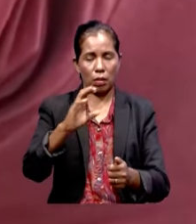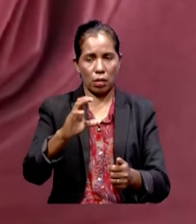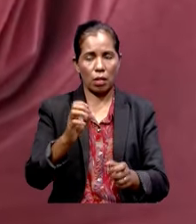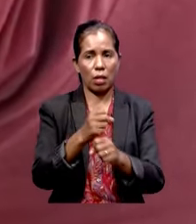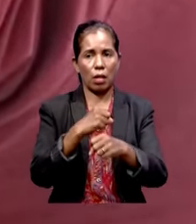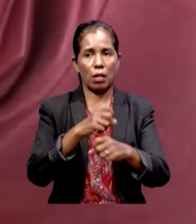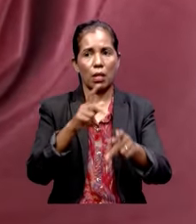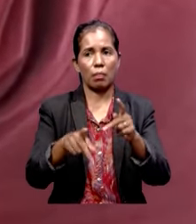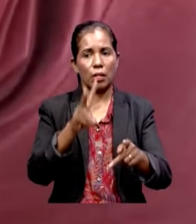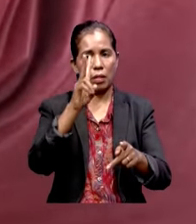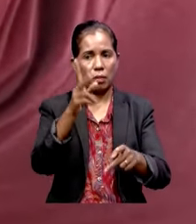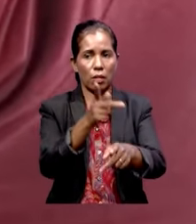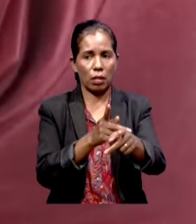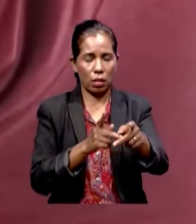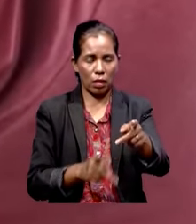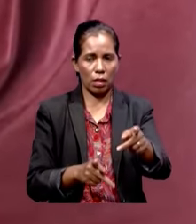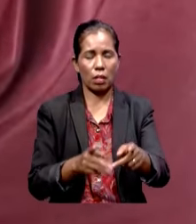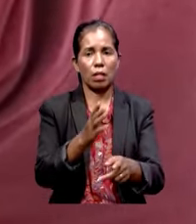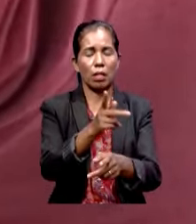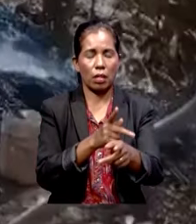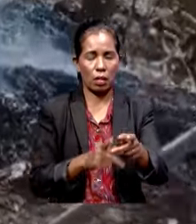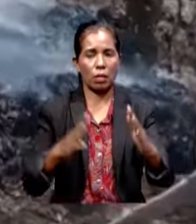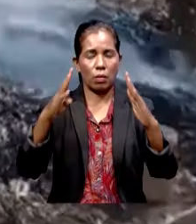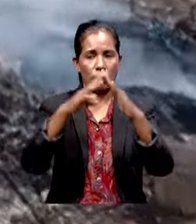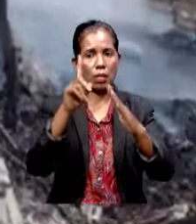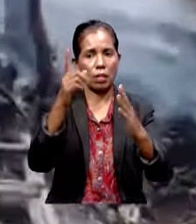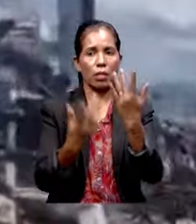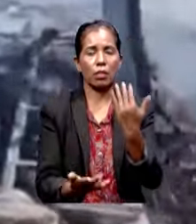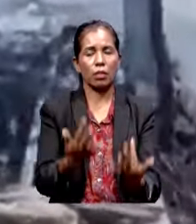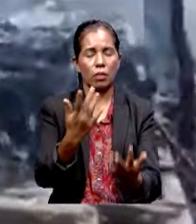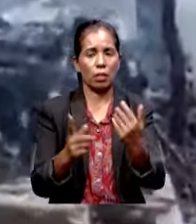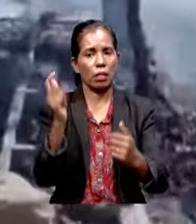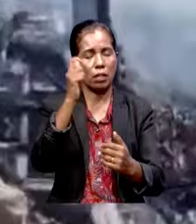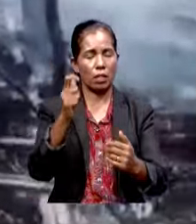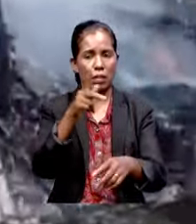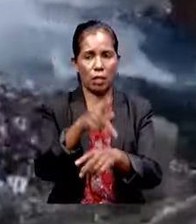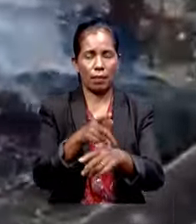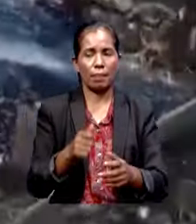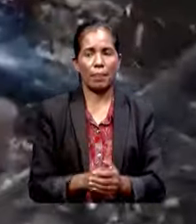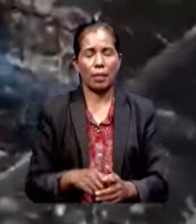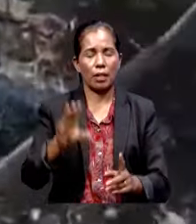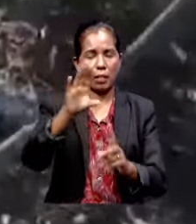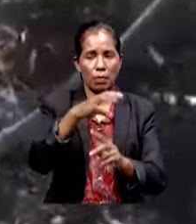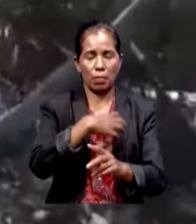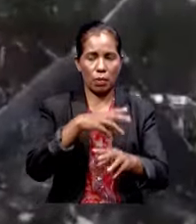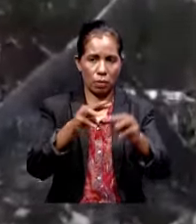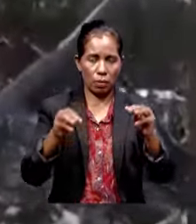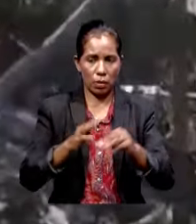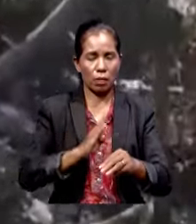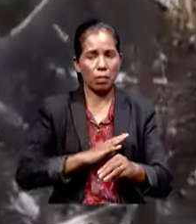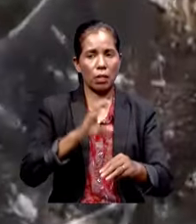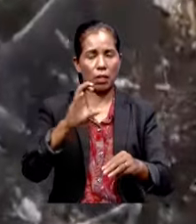resulta emana in rua hetan kane grave no uma ida hetan sunu iha terça-feira nem. Comandante penitel municipio